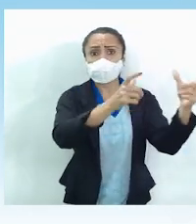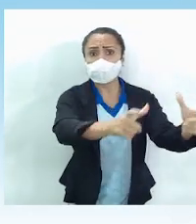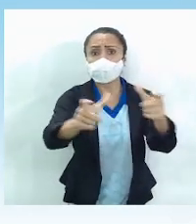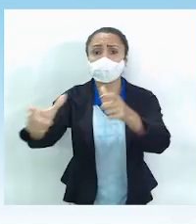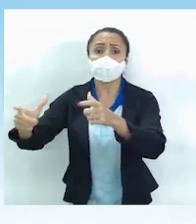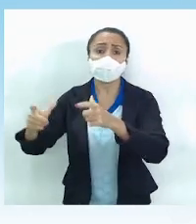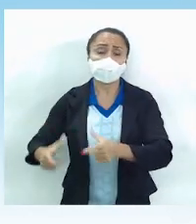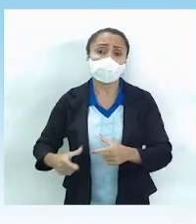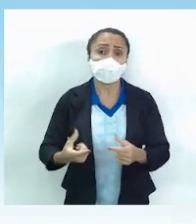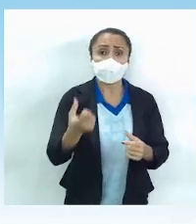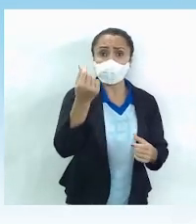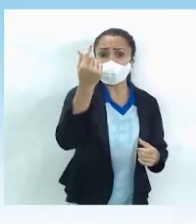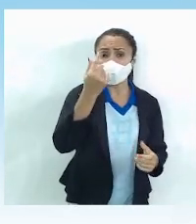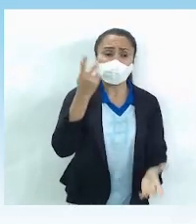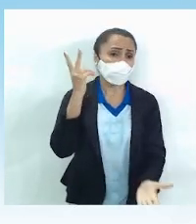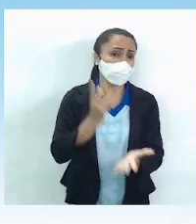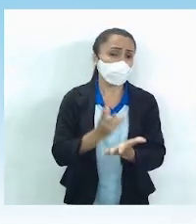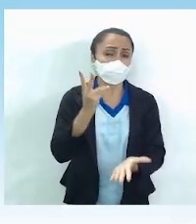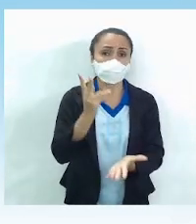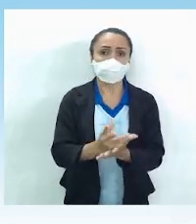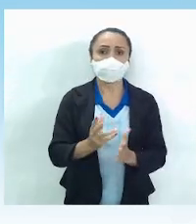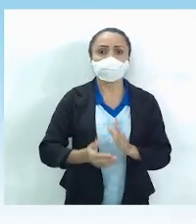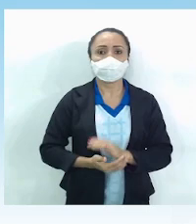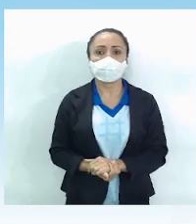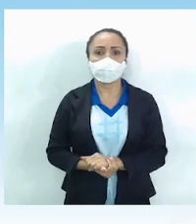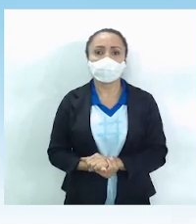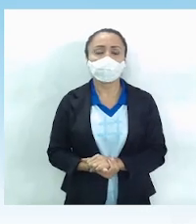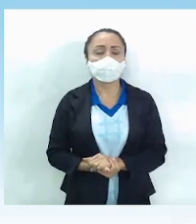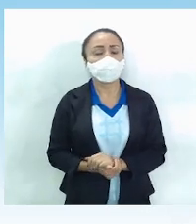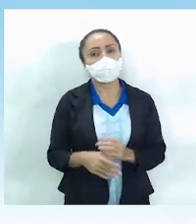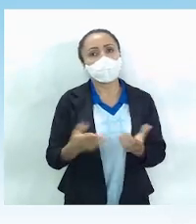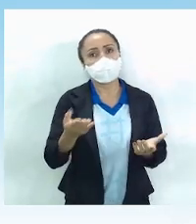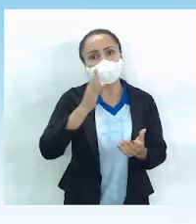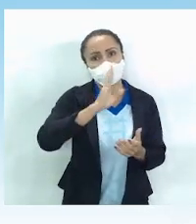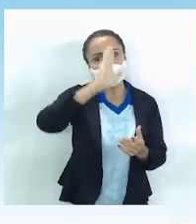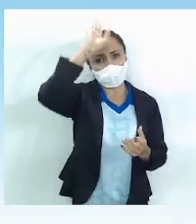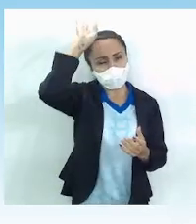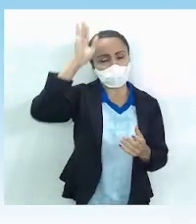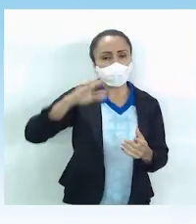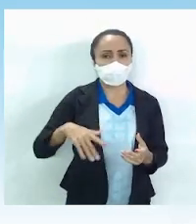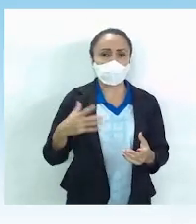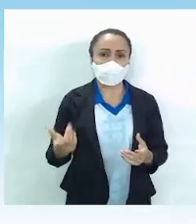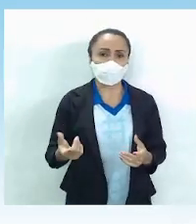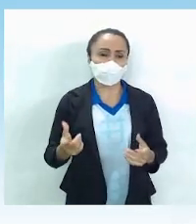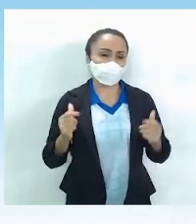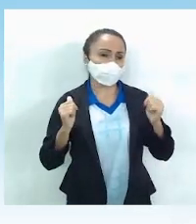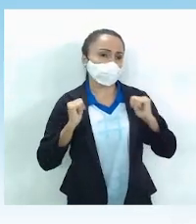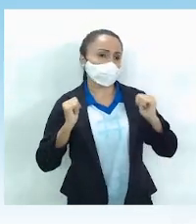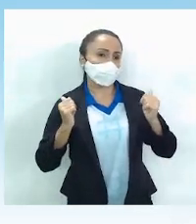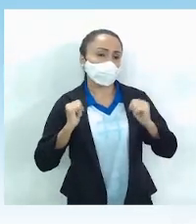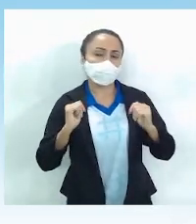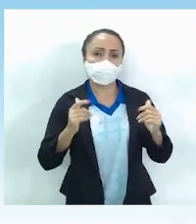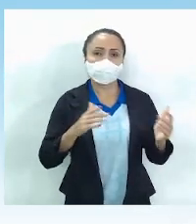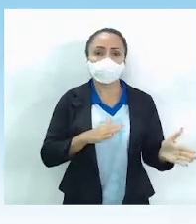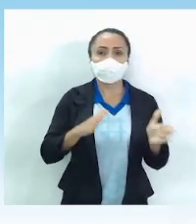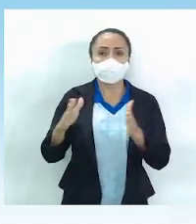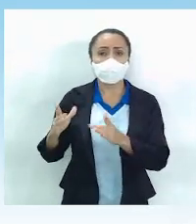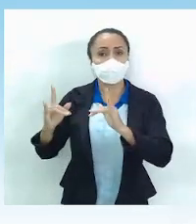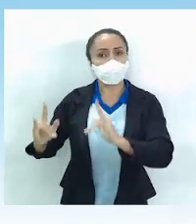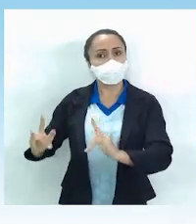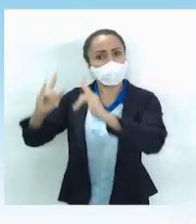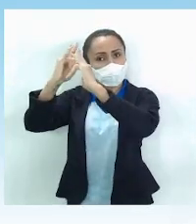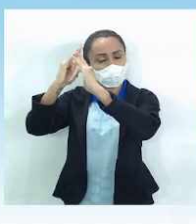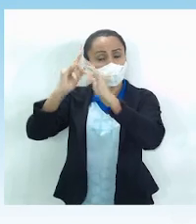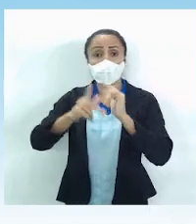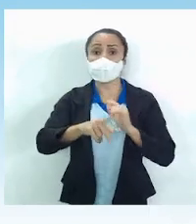mesma. Aí eu tô em Roma no final de semana, bicho, eu tô com um feriadão lá em Portugal, eu vou para Paris. Aí